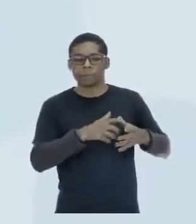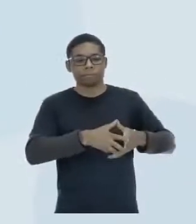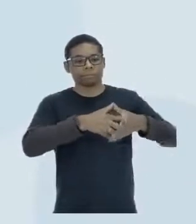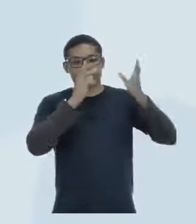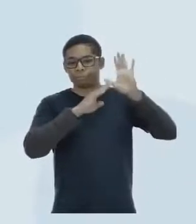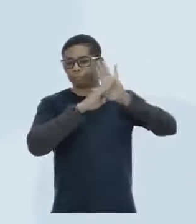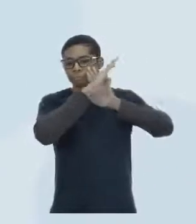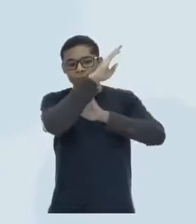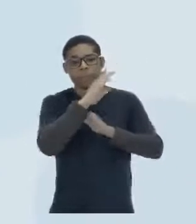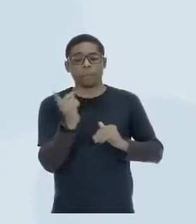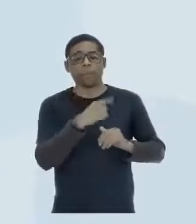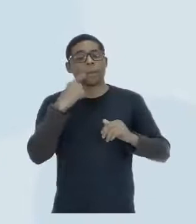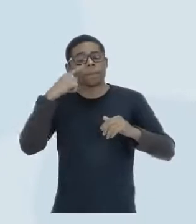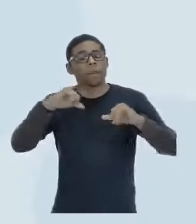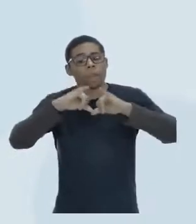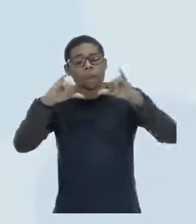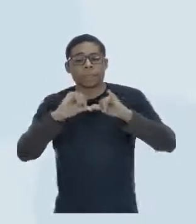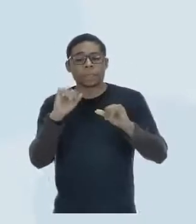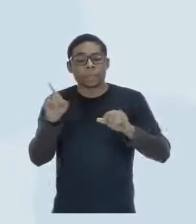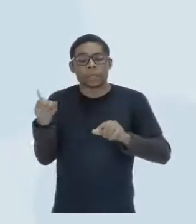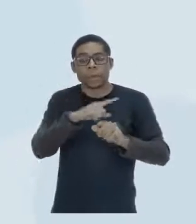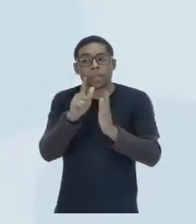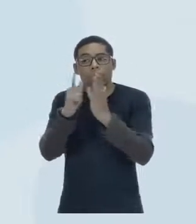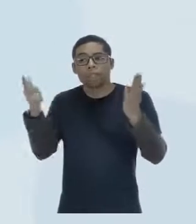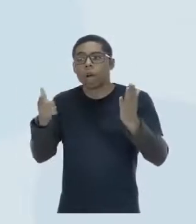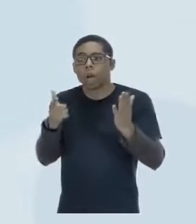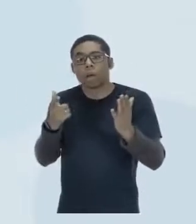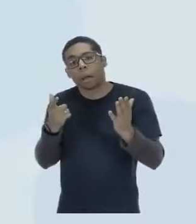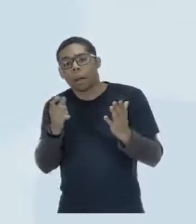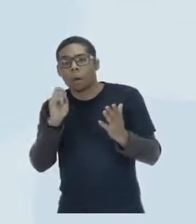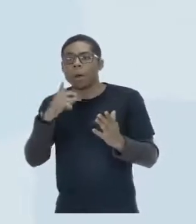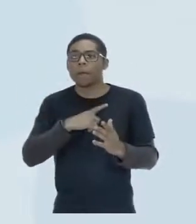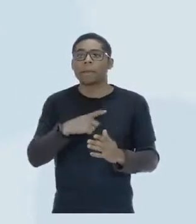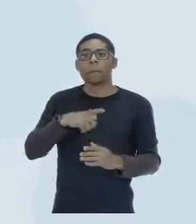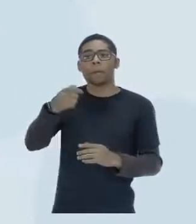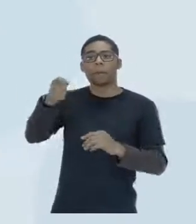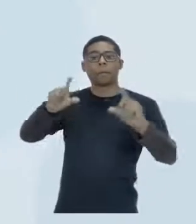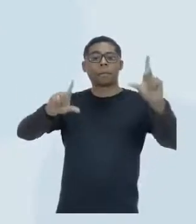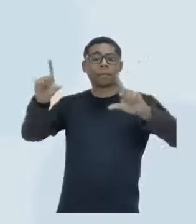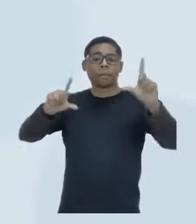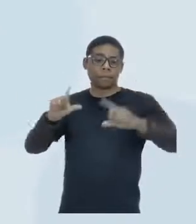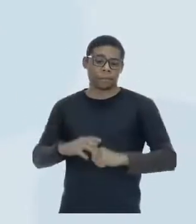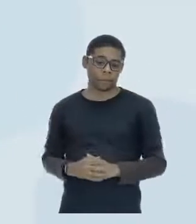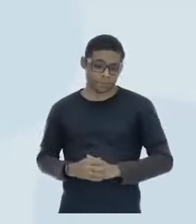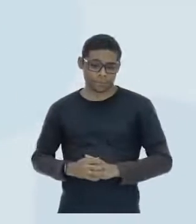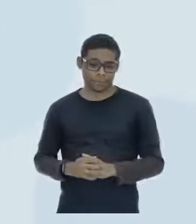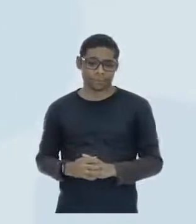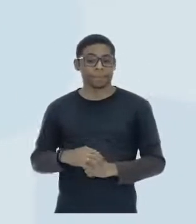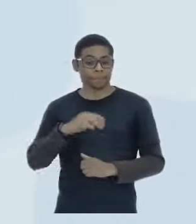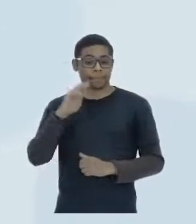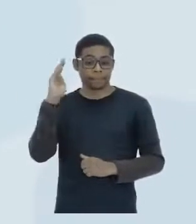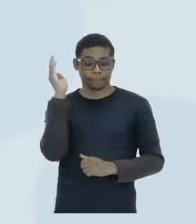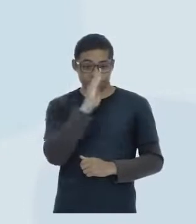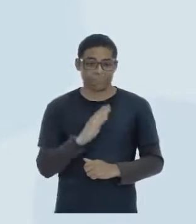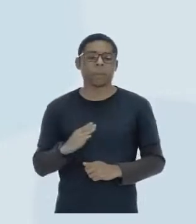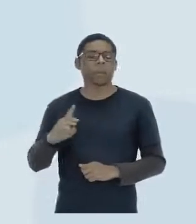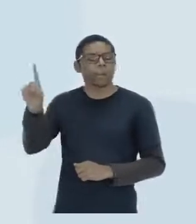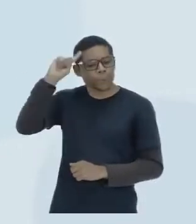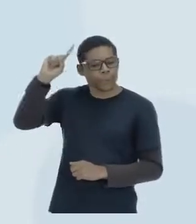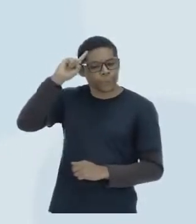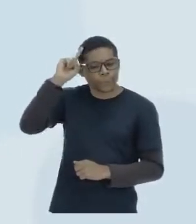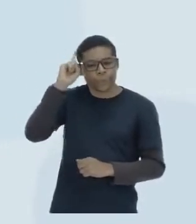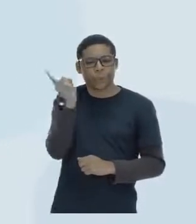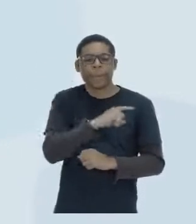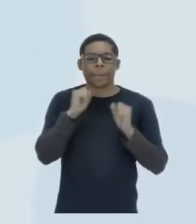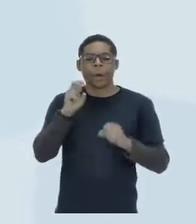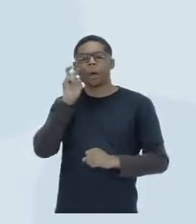que encontramos constantemente ao abrirmos o jornal ou ouvirmos os noticiários da TV. No Brasil, todos os dias